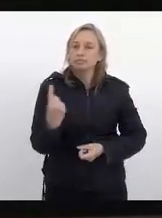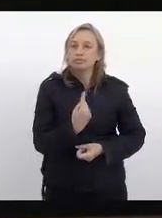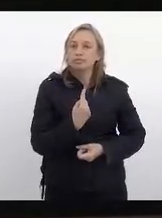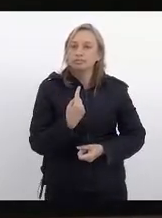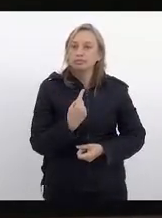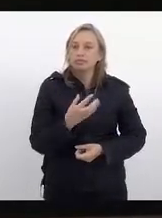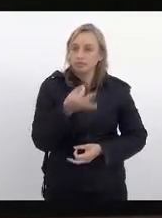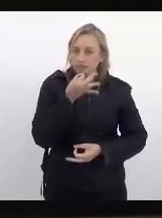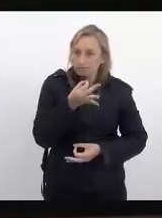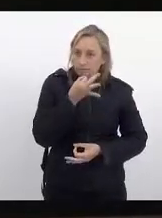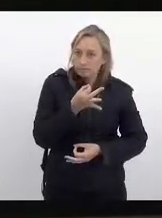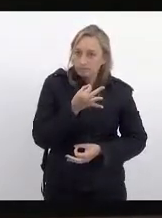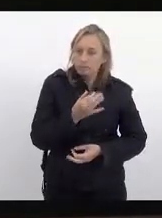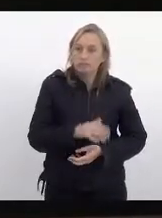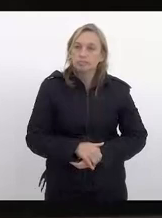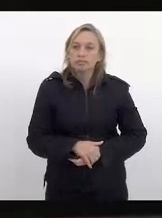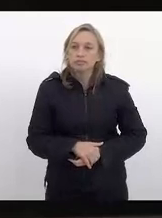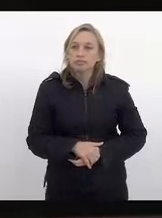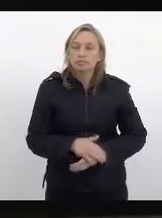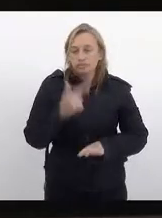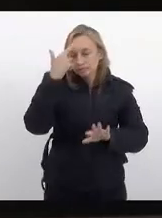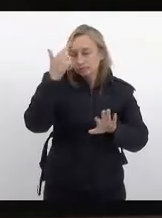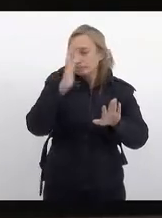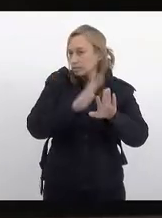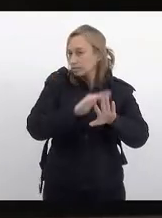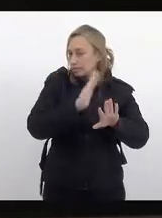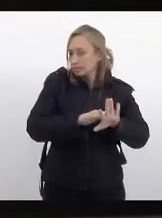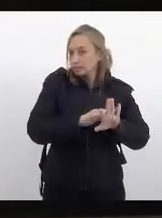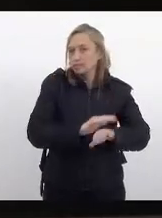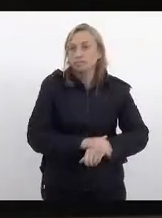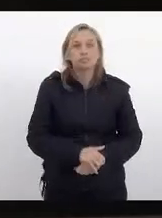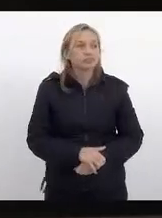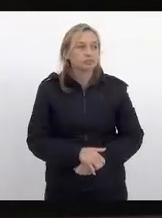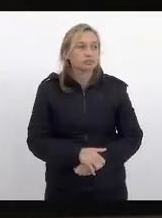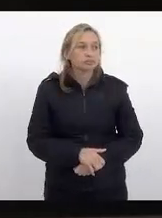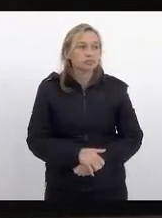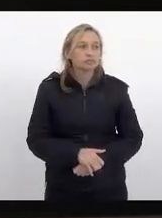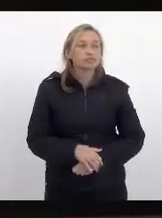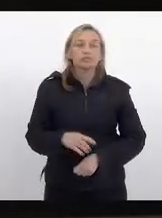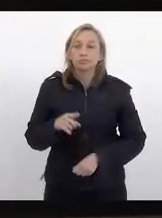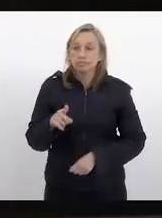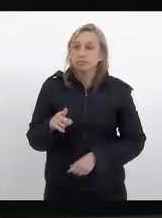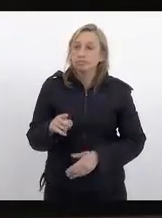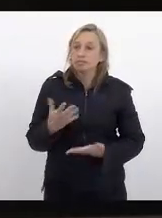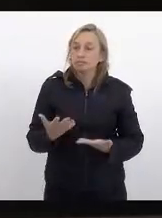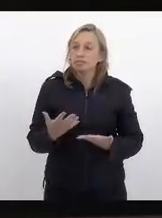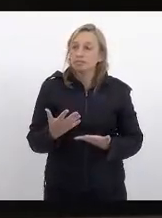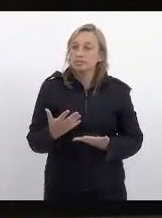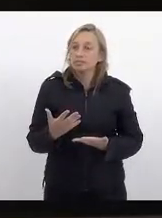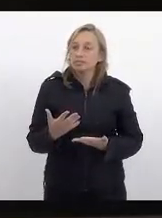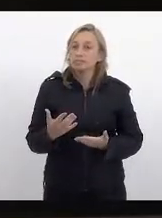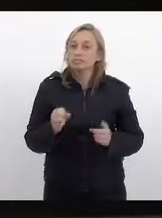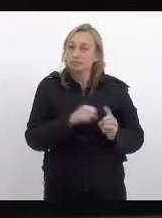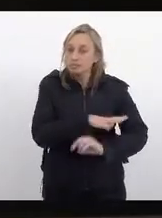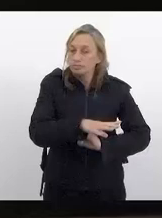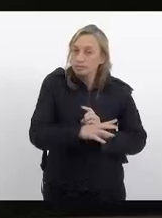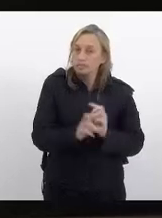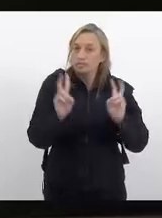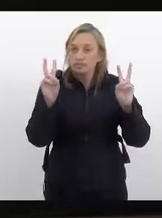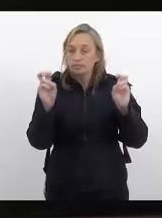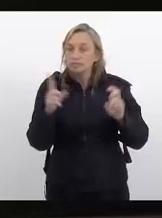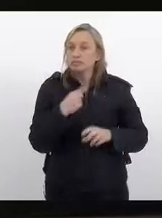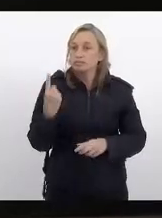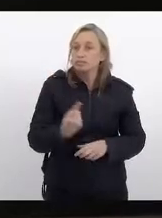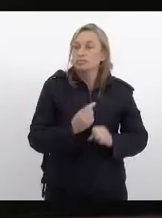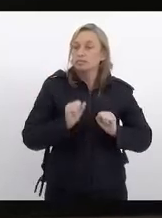sons sejam elas ideológicas sejam elas aquela Exposições sociais que